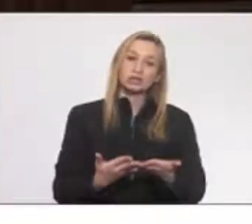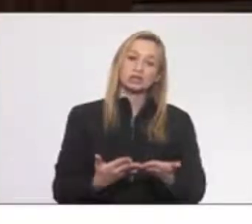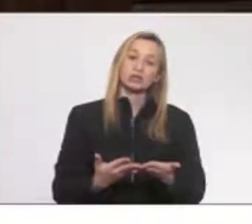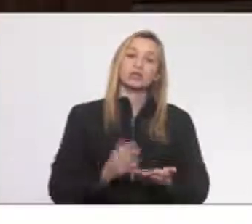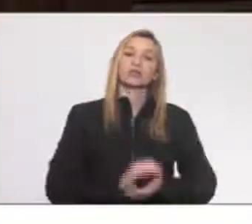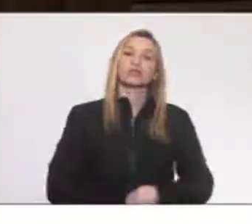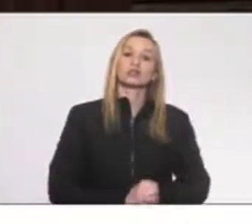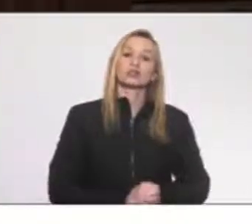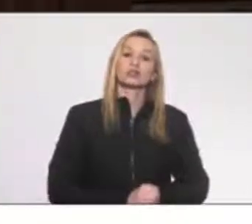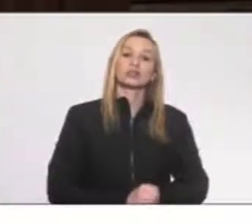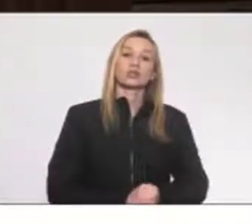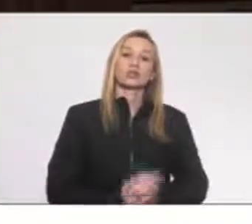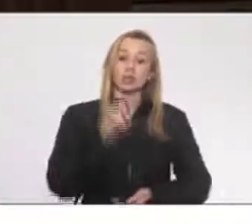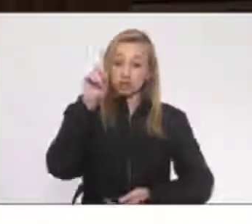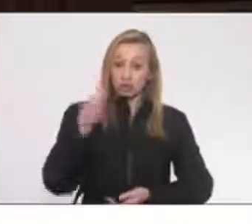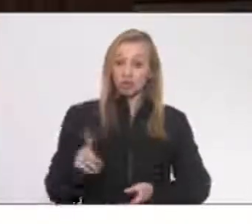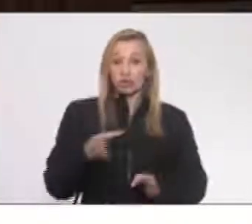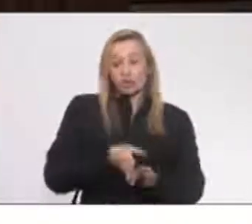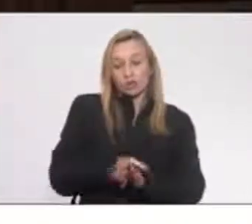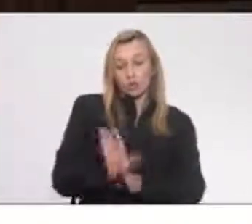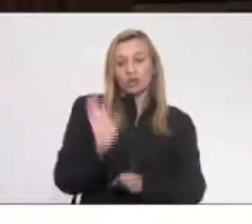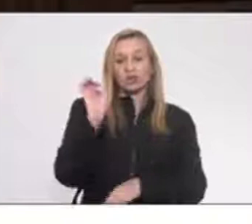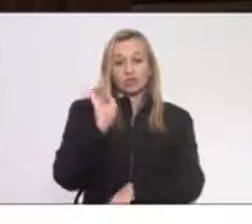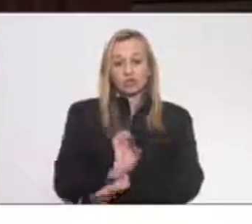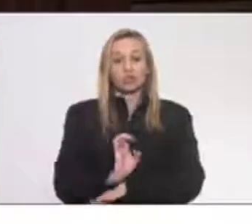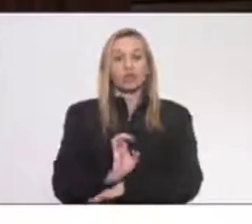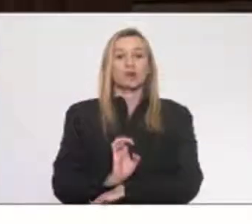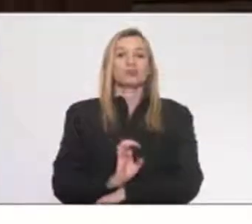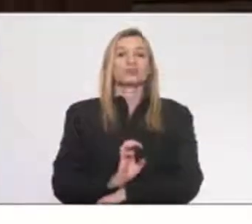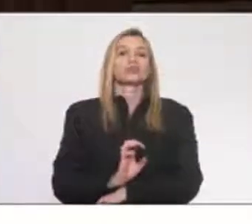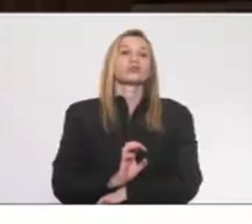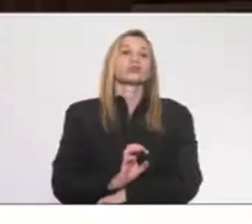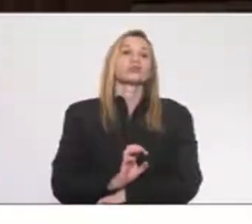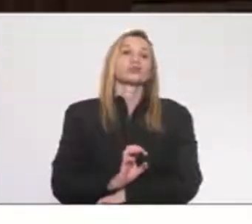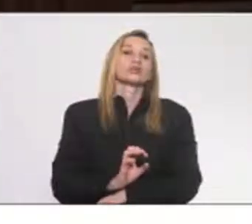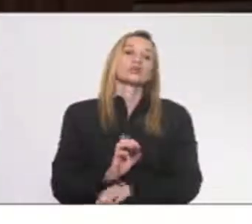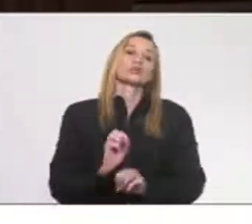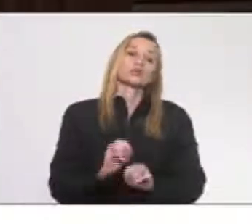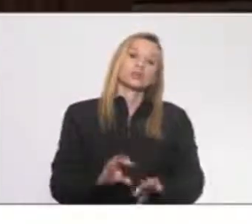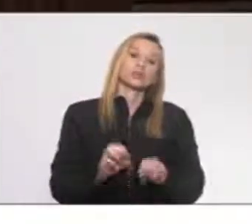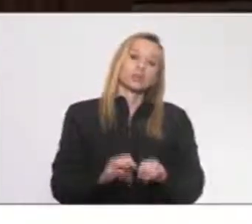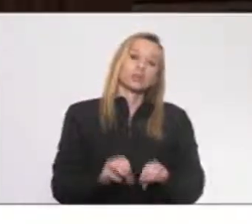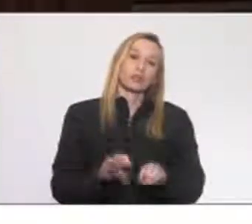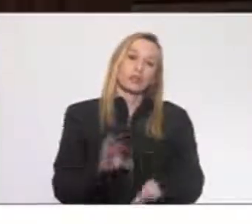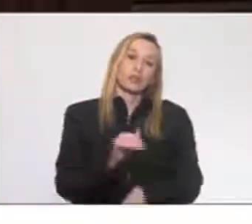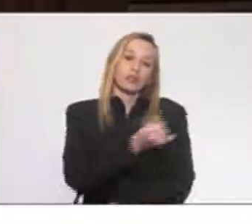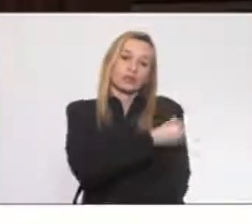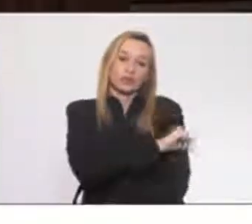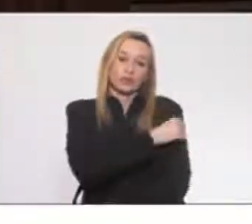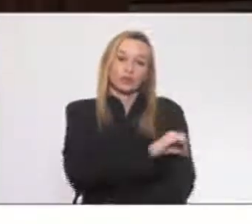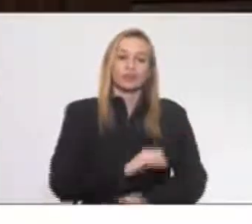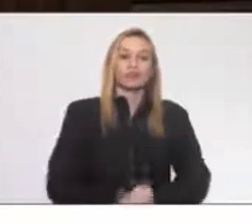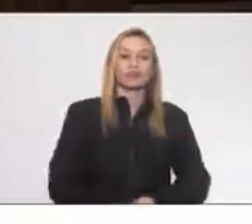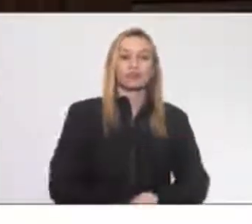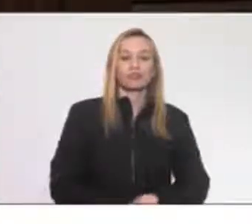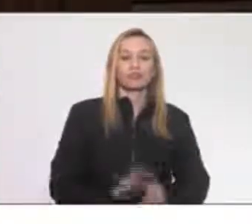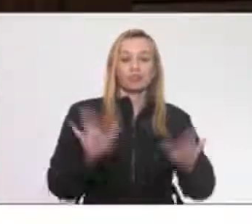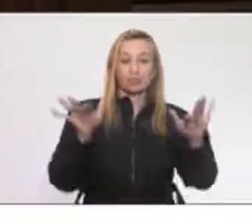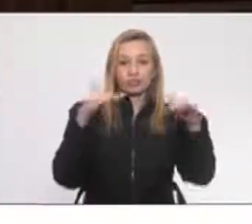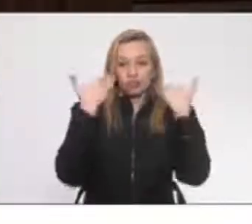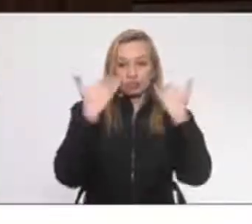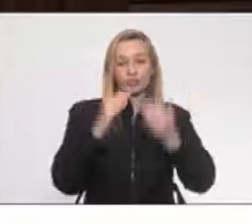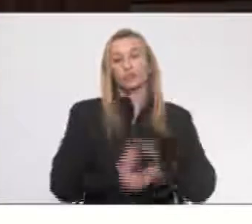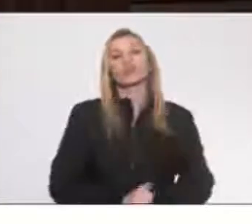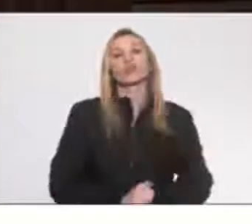jurisdição do Conselho Estadual de Educação do Rio de Janeiro. Chamou a